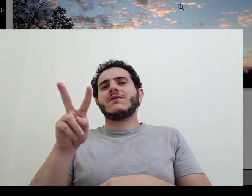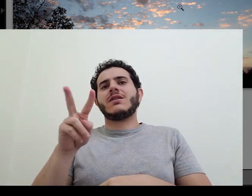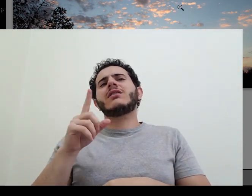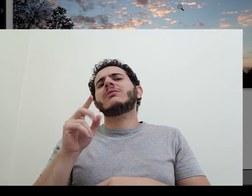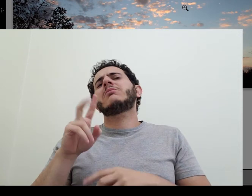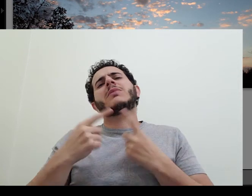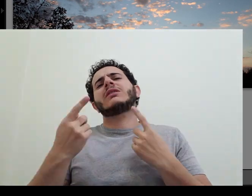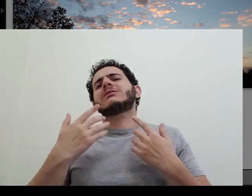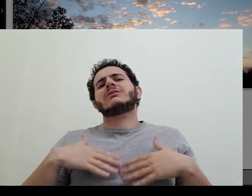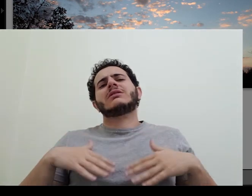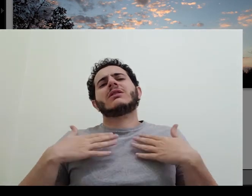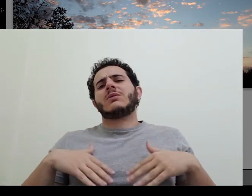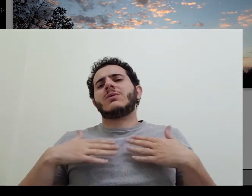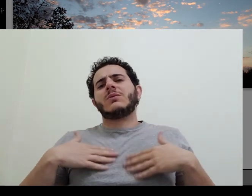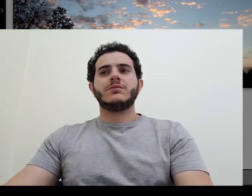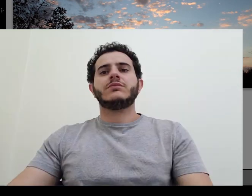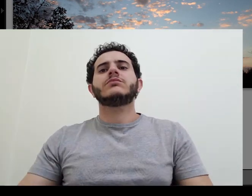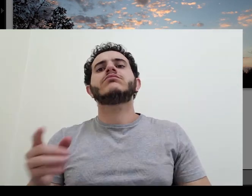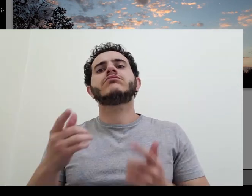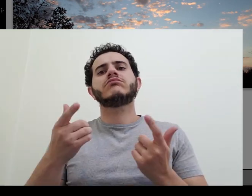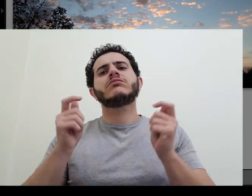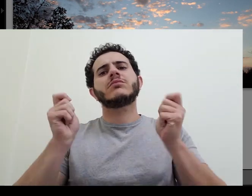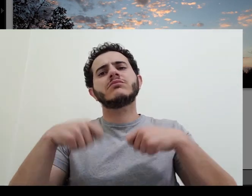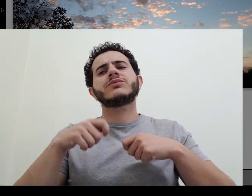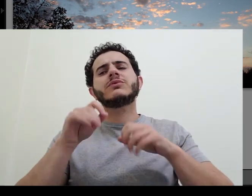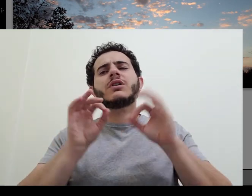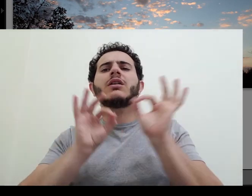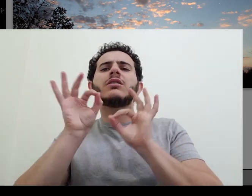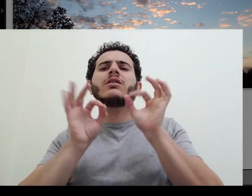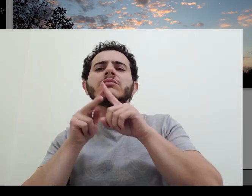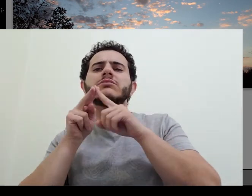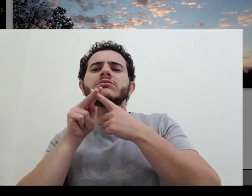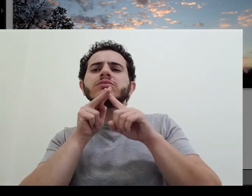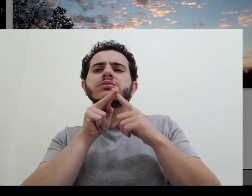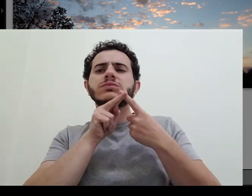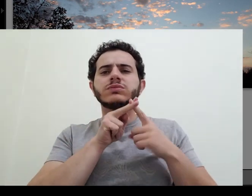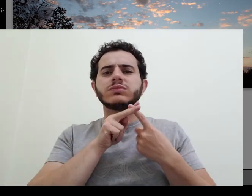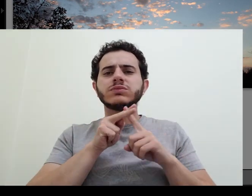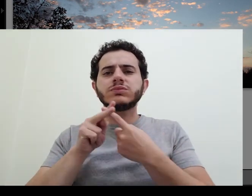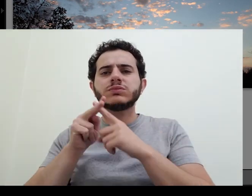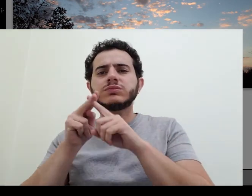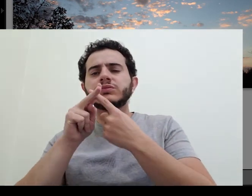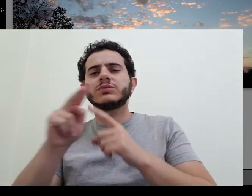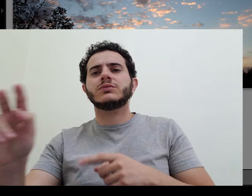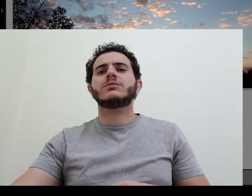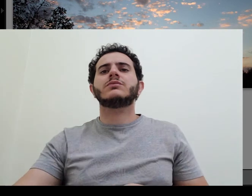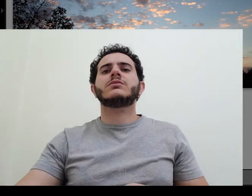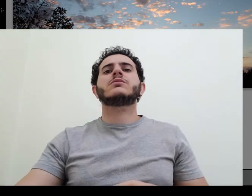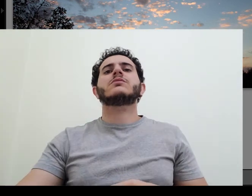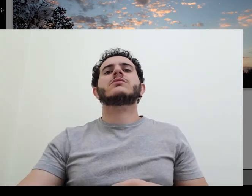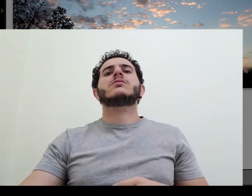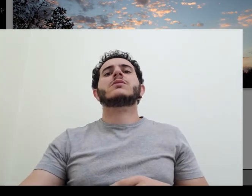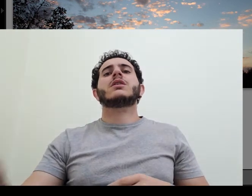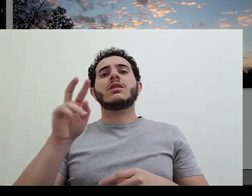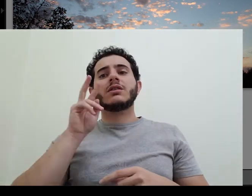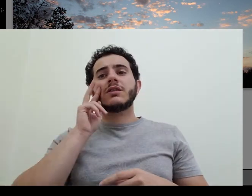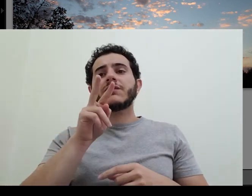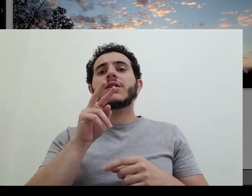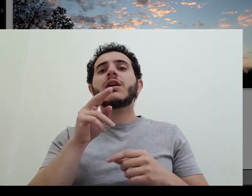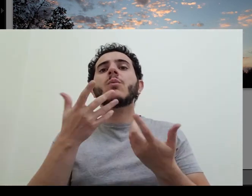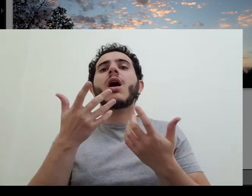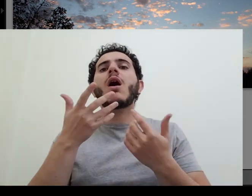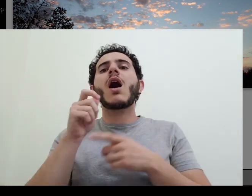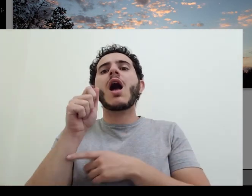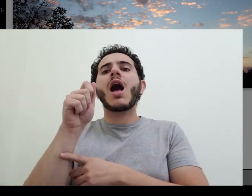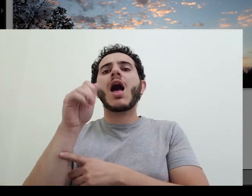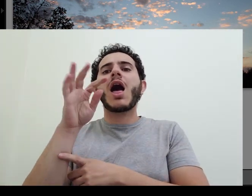já tranquila. Então aqui eu só trabalhei mais uma questão mesmo de dar mais uma vida na foto. Beleza? E fazendo esses ajustes.